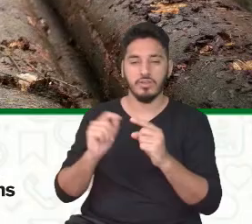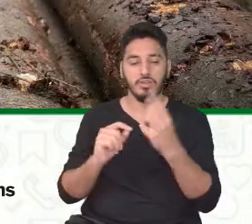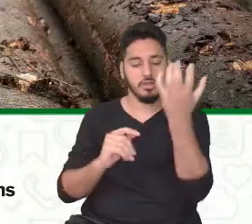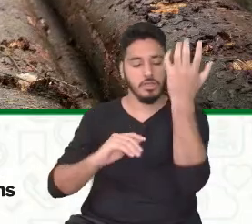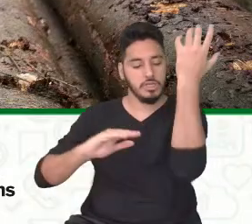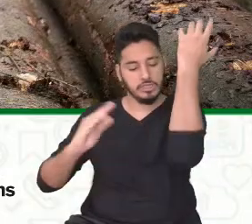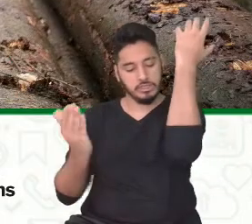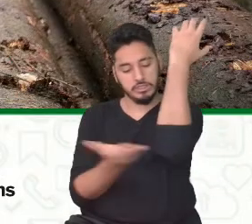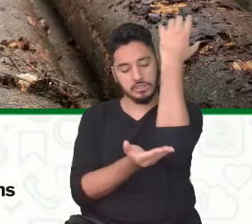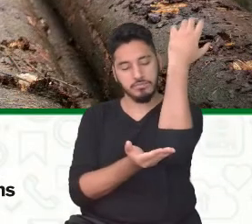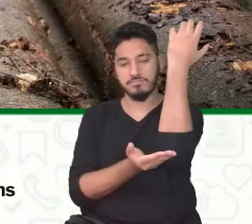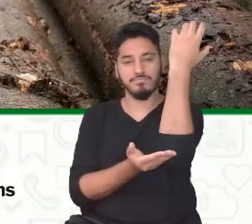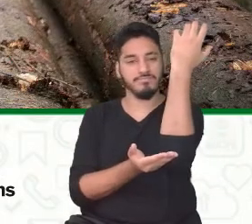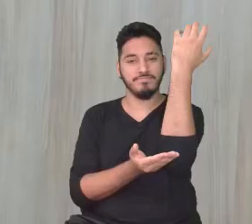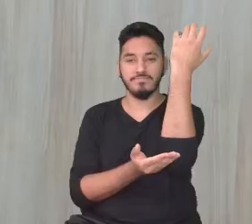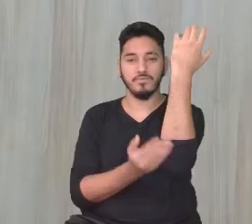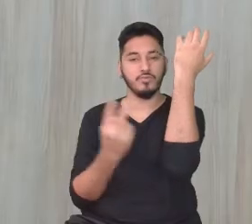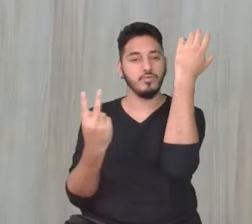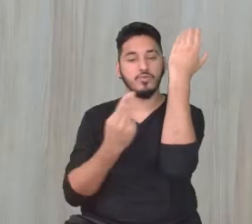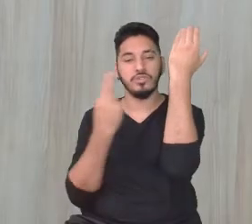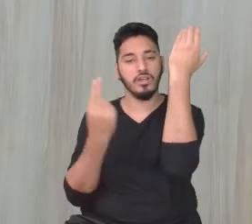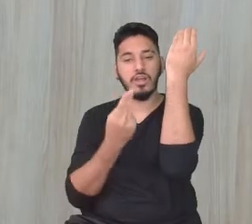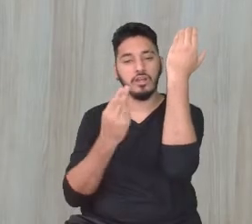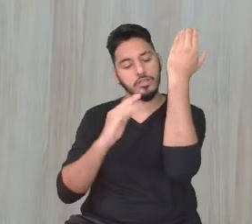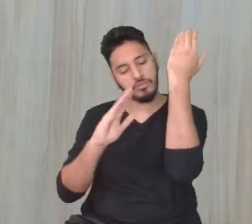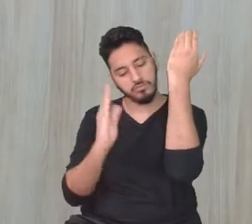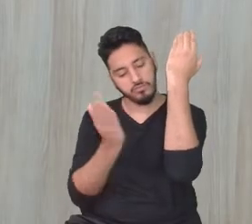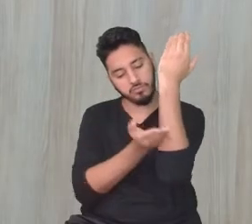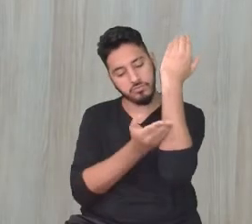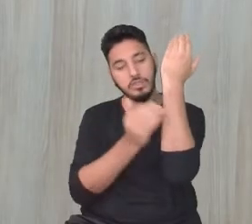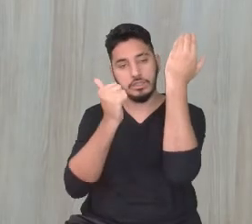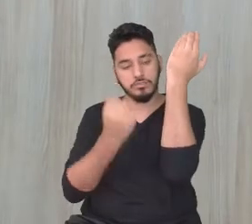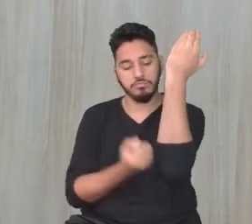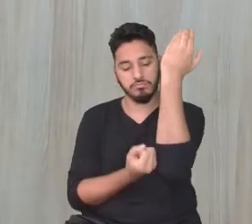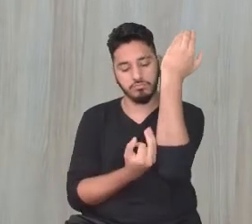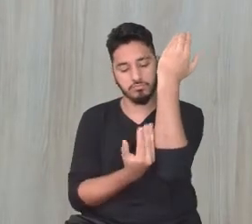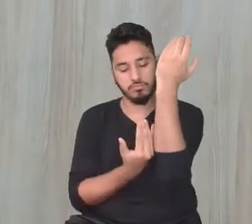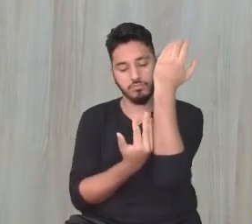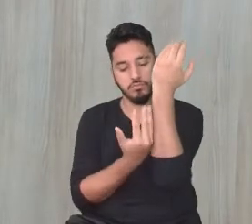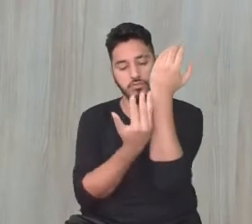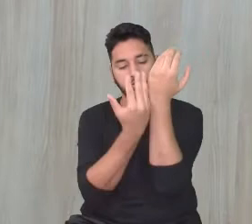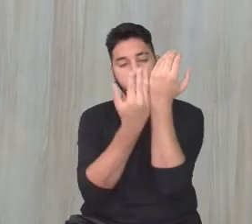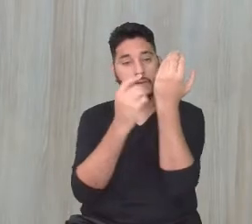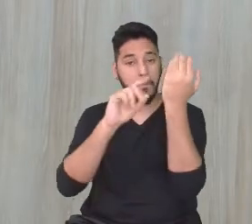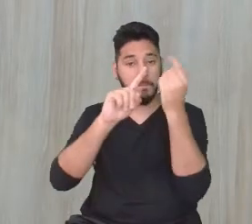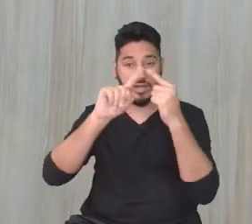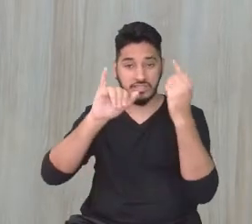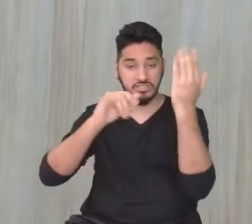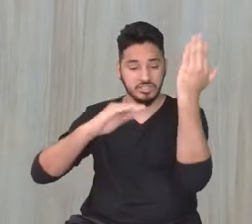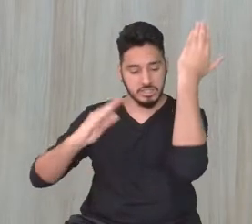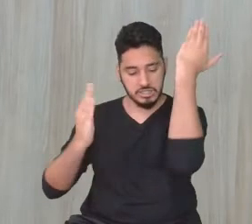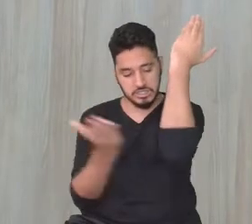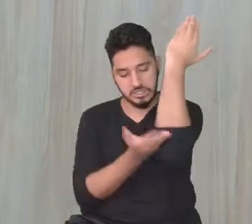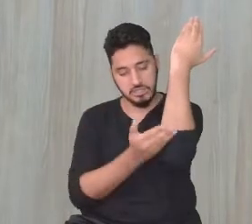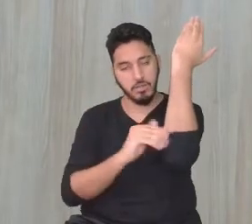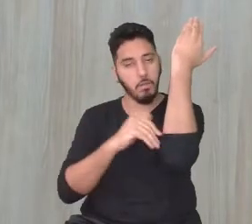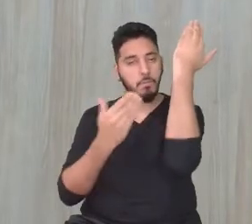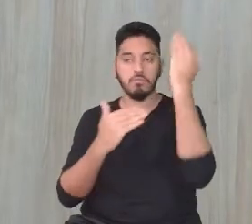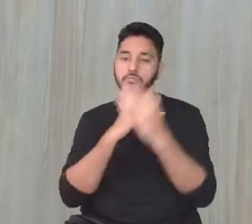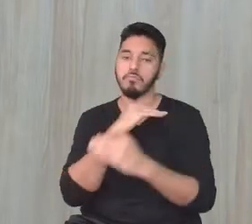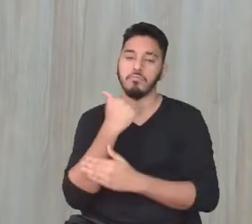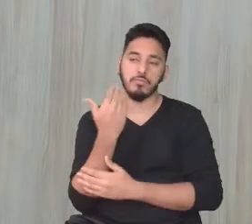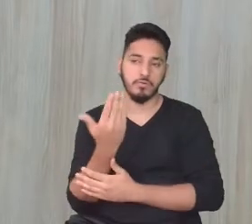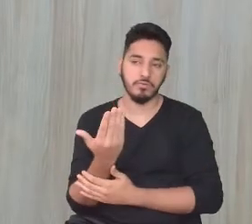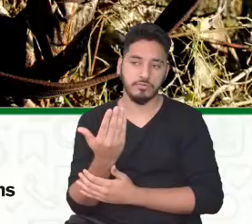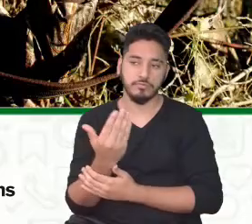E aí não permite que aquela planta venha se desenvolver e novo afetar naquele ambiente natural aí